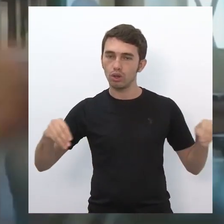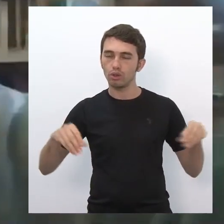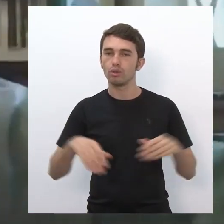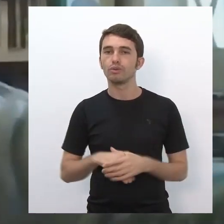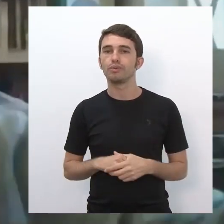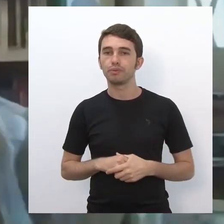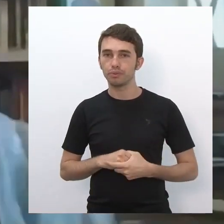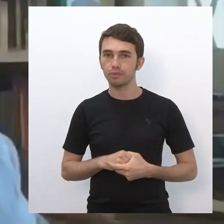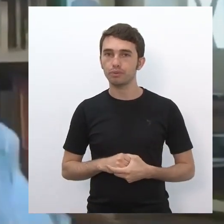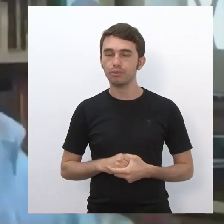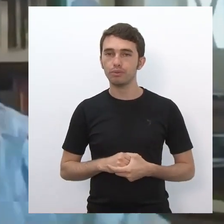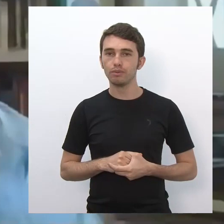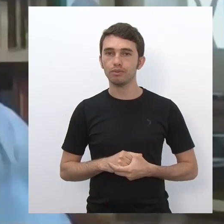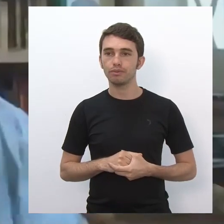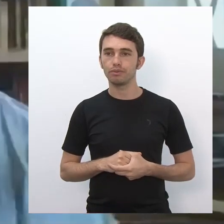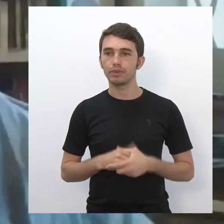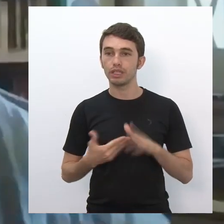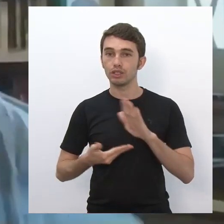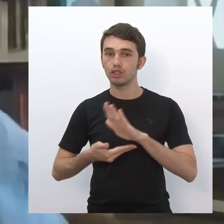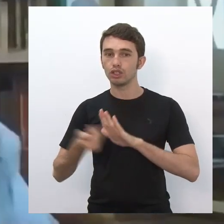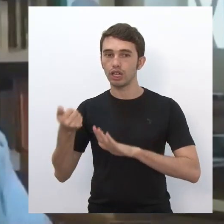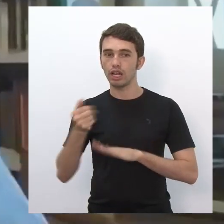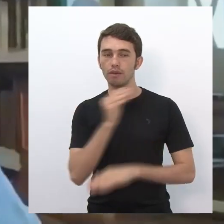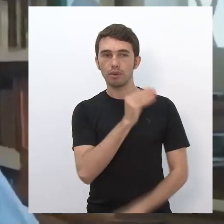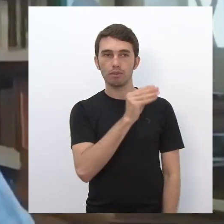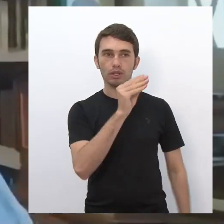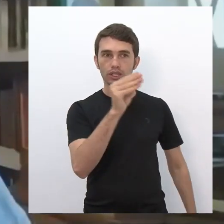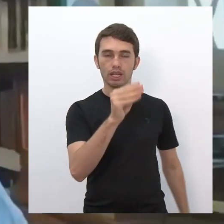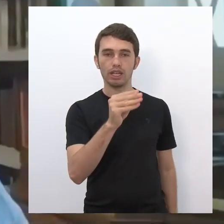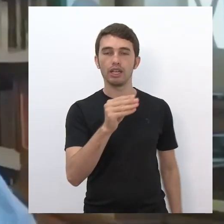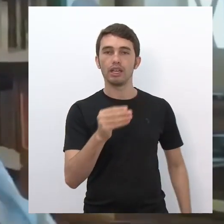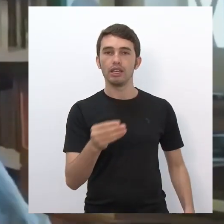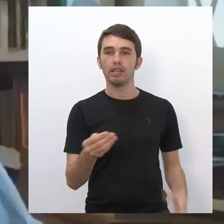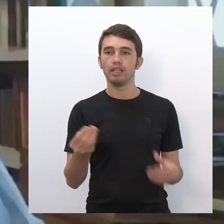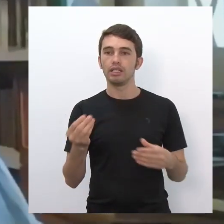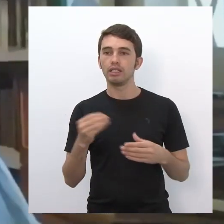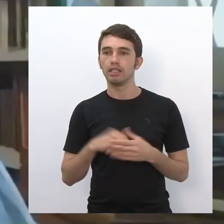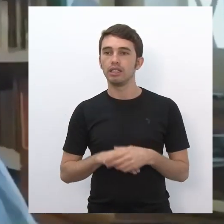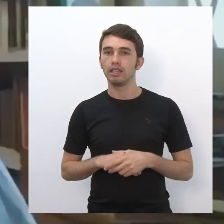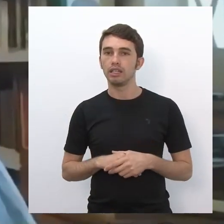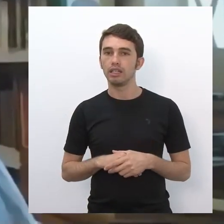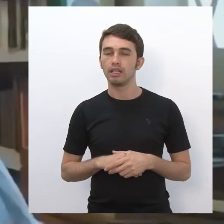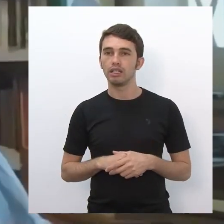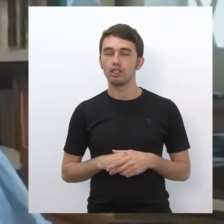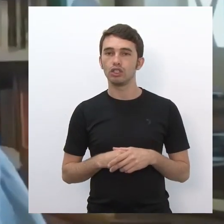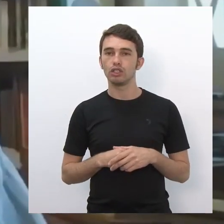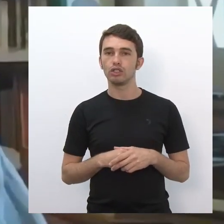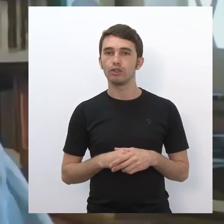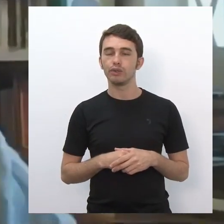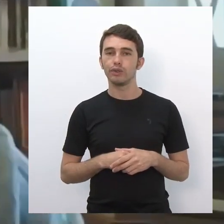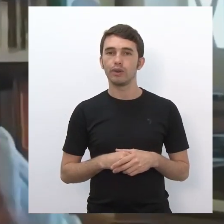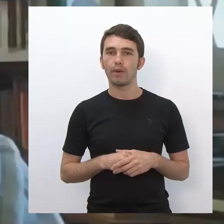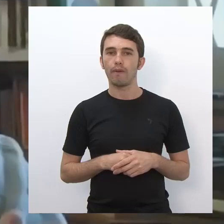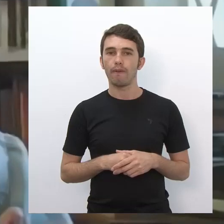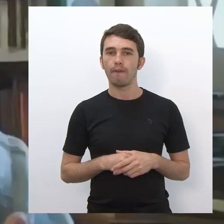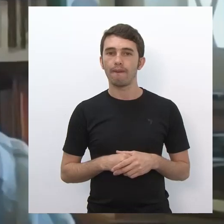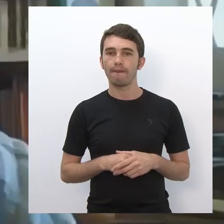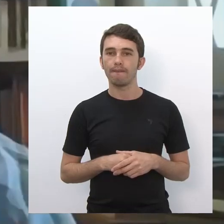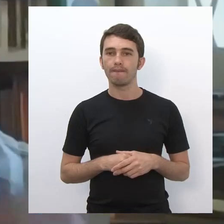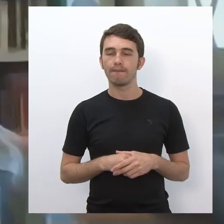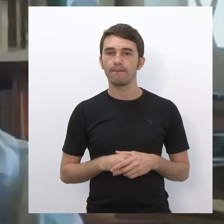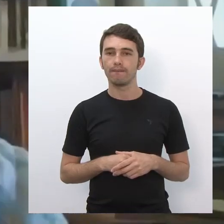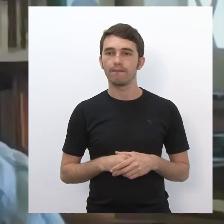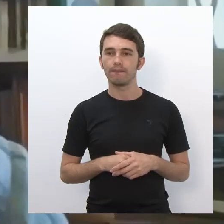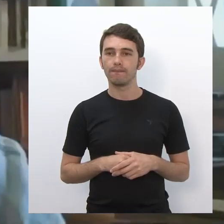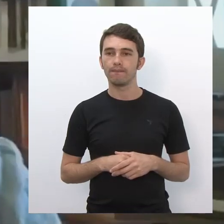Então, tirar a biblioteca de dentro de si, de dentro dos seus muros, né? E ajudar a